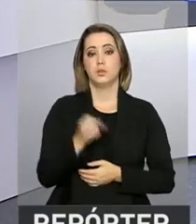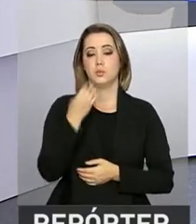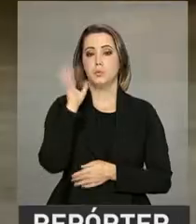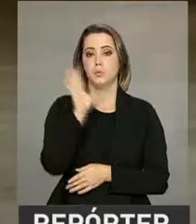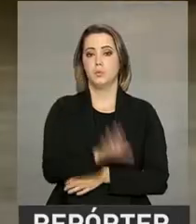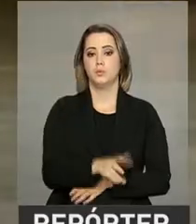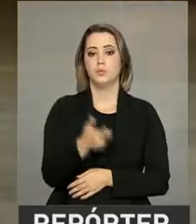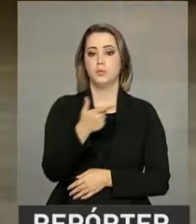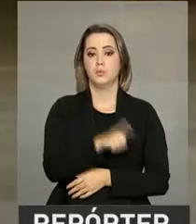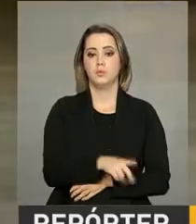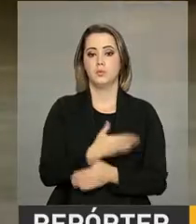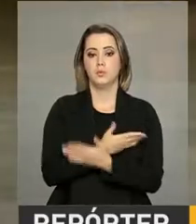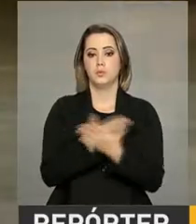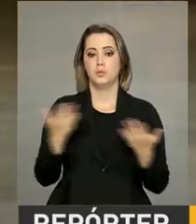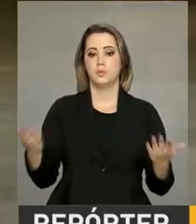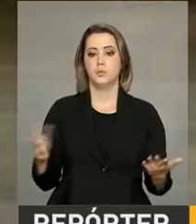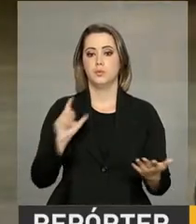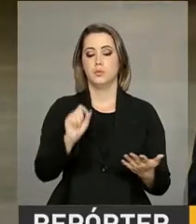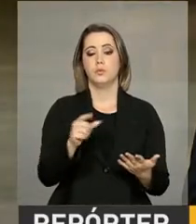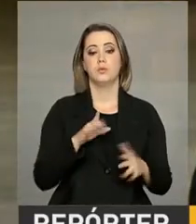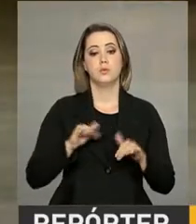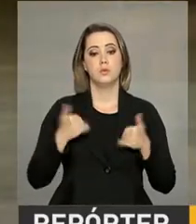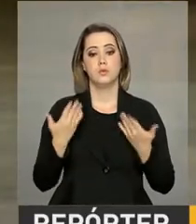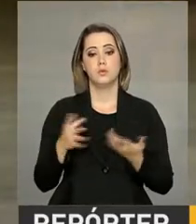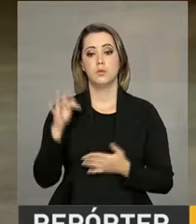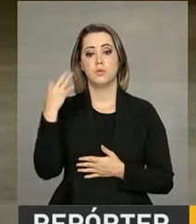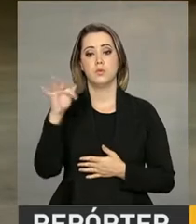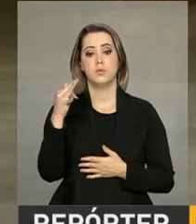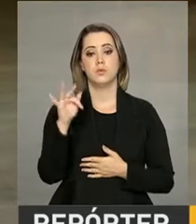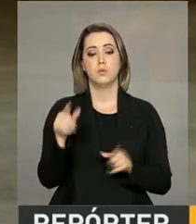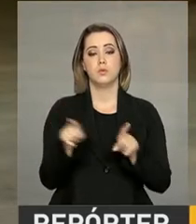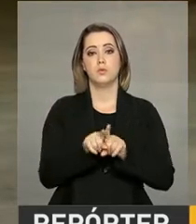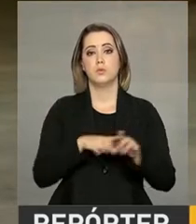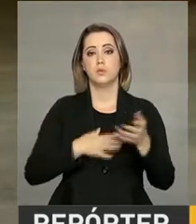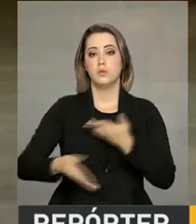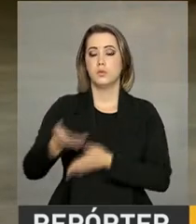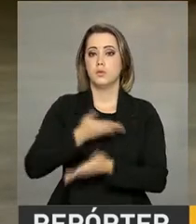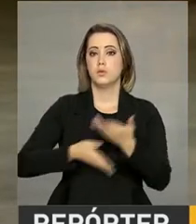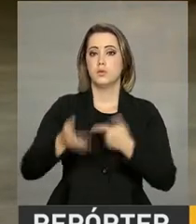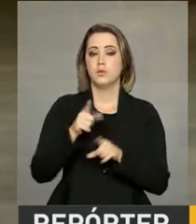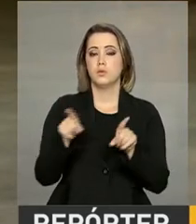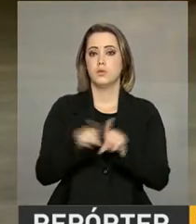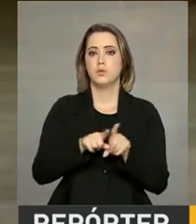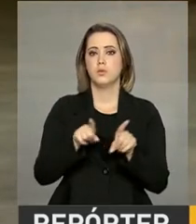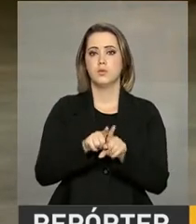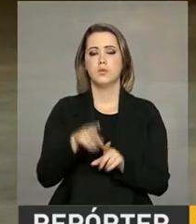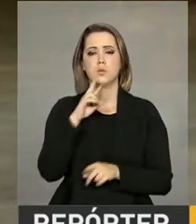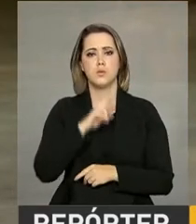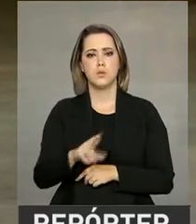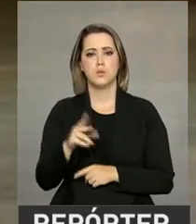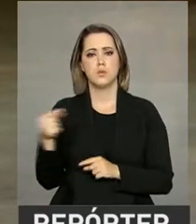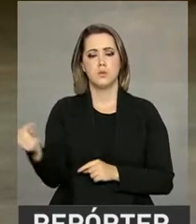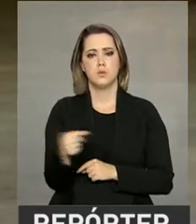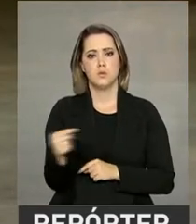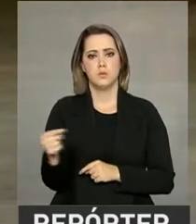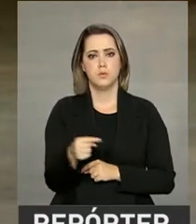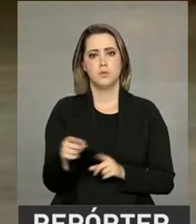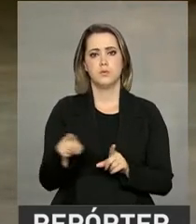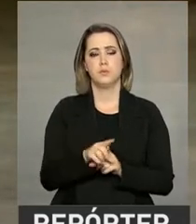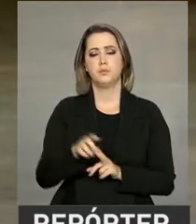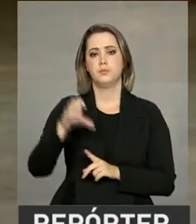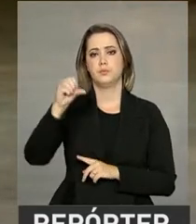Roberto. Boa tarde novamente. Boa tarde também a todos. Pois é, em fevereiro, as transações correntes tiveram resultado negativo